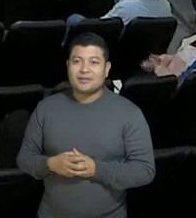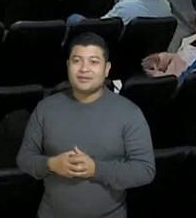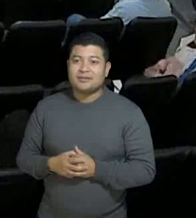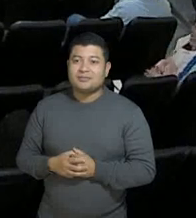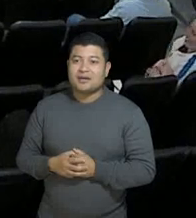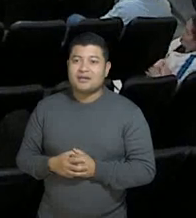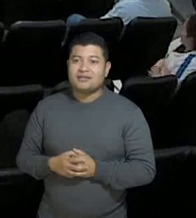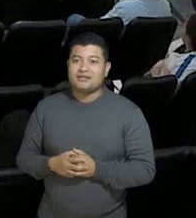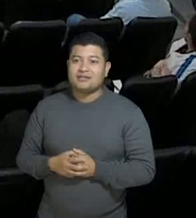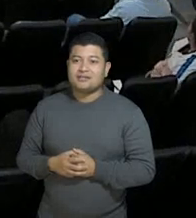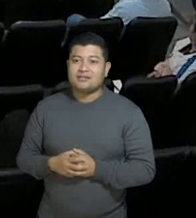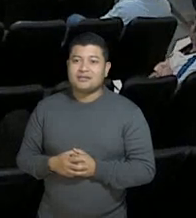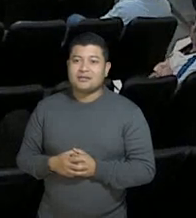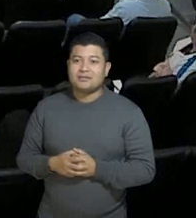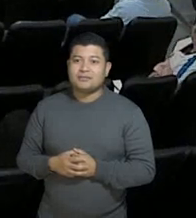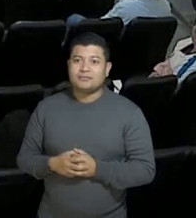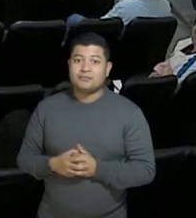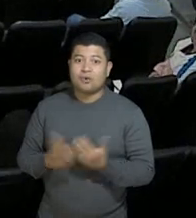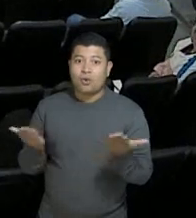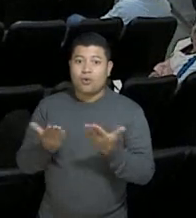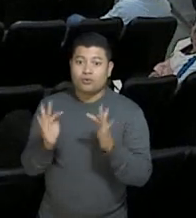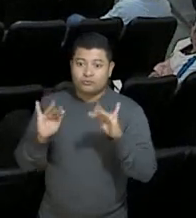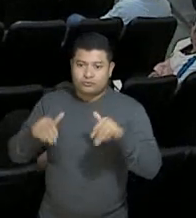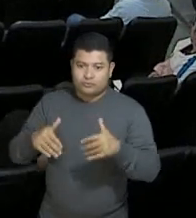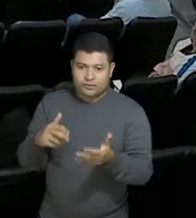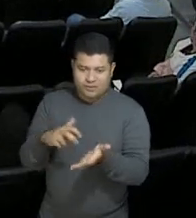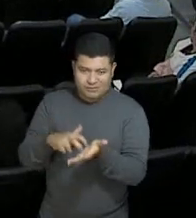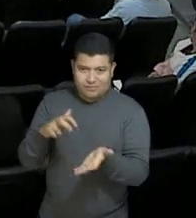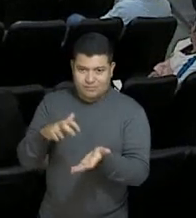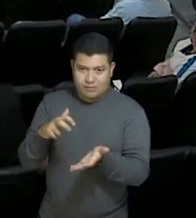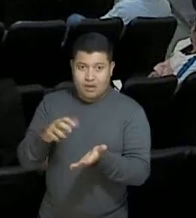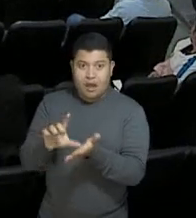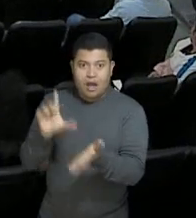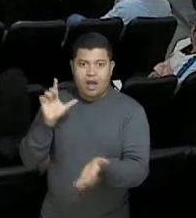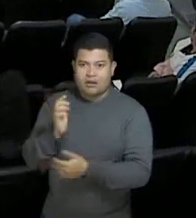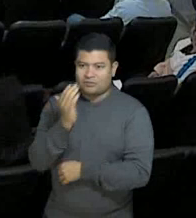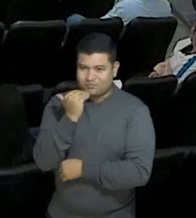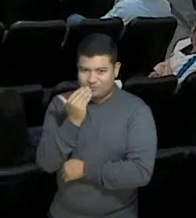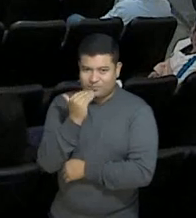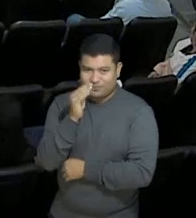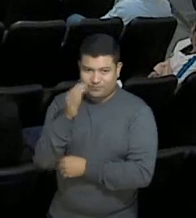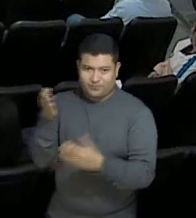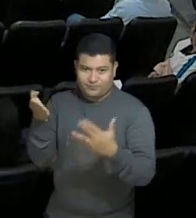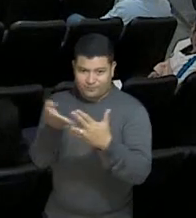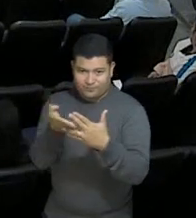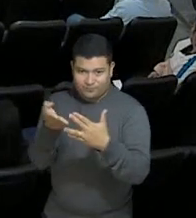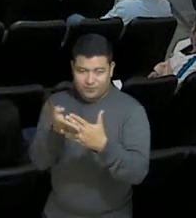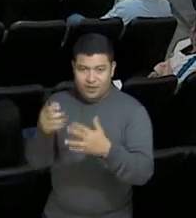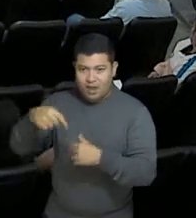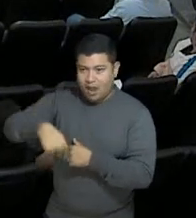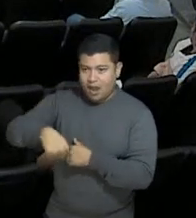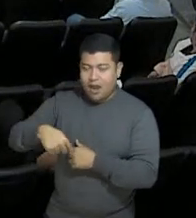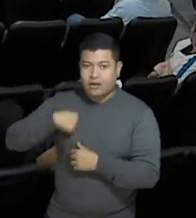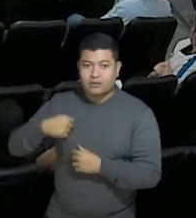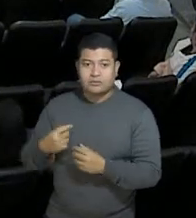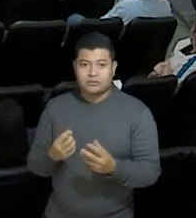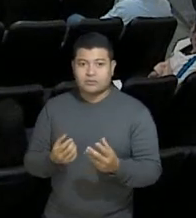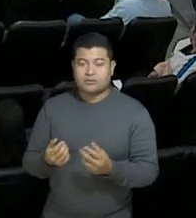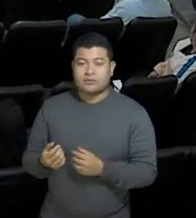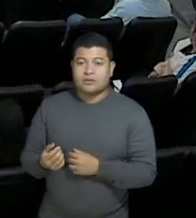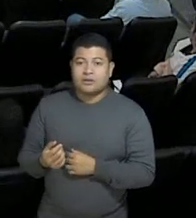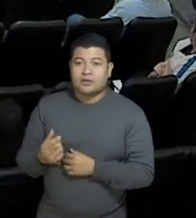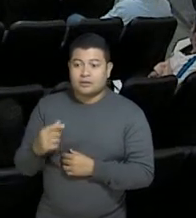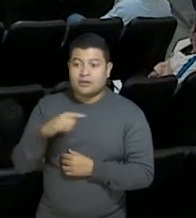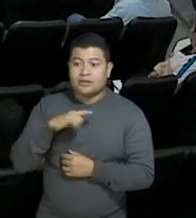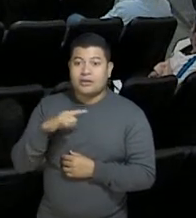Hoje, no finalzinho da manhã, um pouquinho antes do almoço, quem estava aqui presenciou, que eu